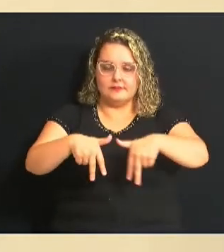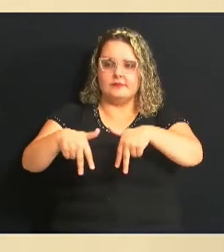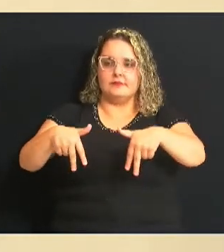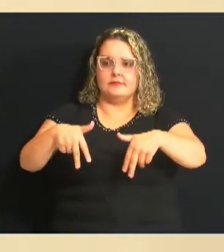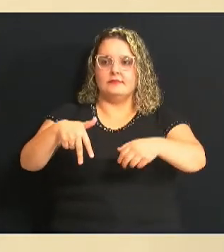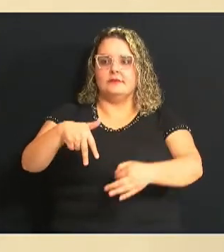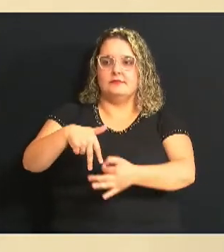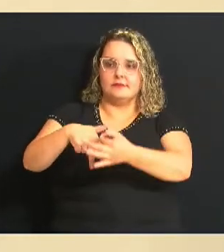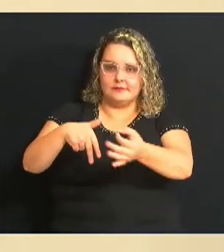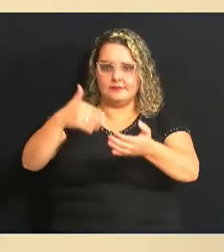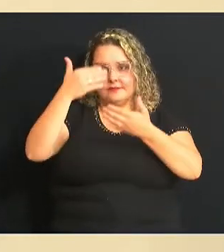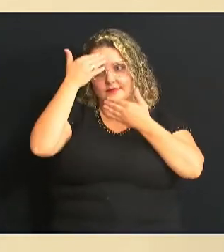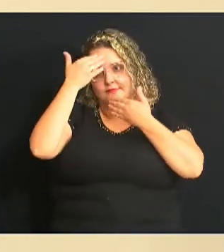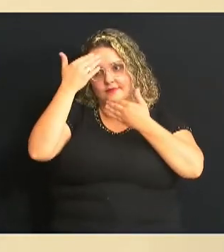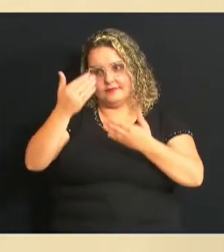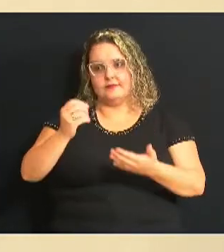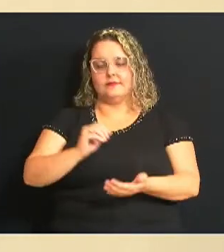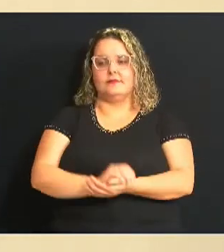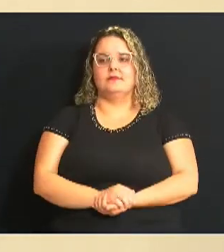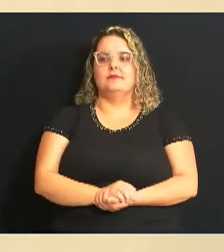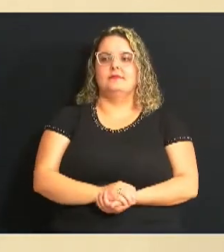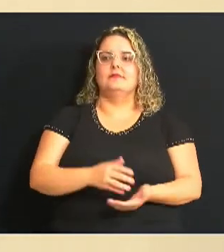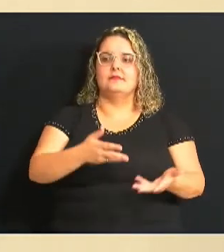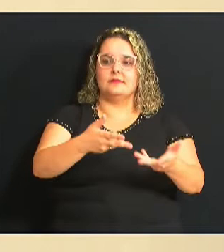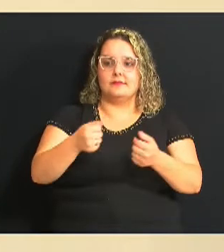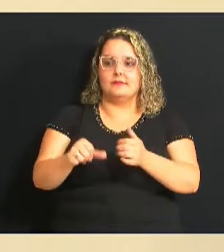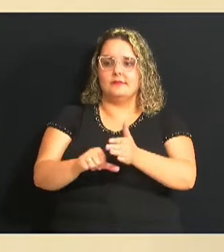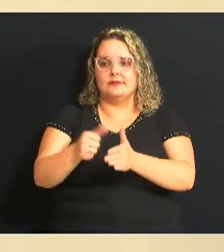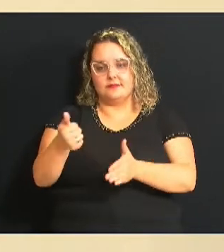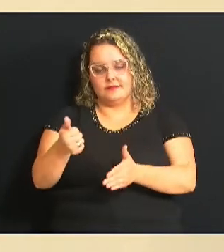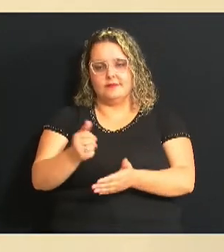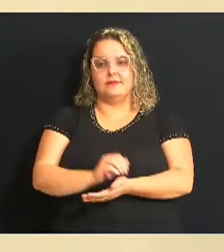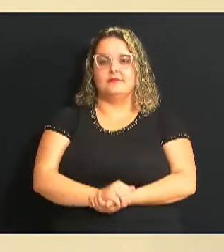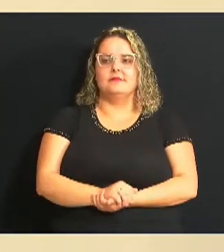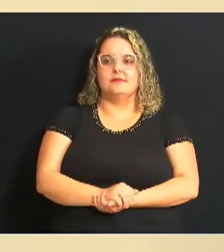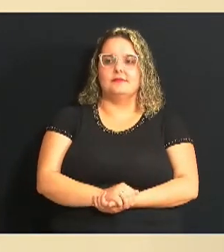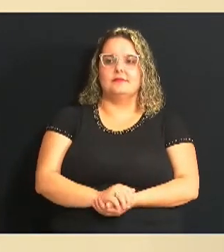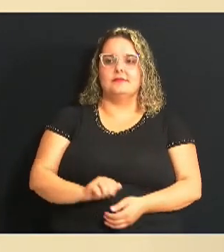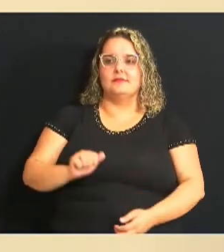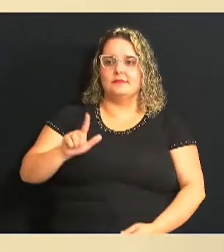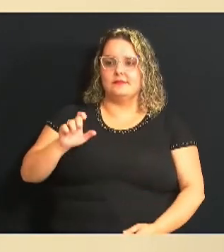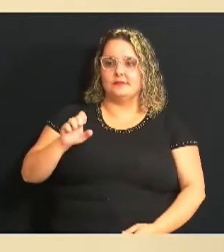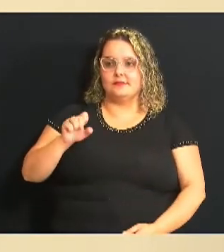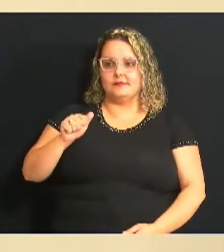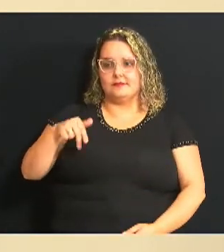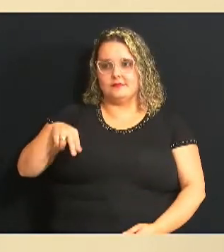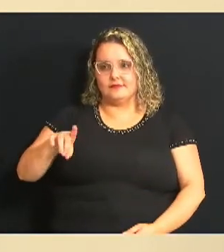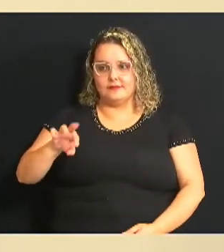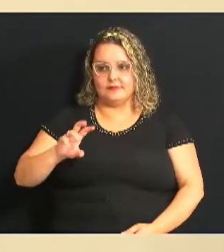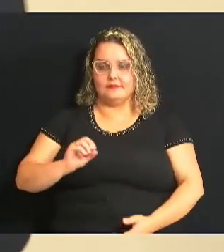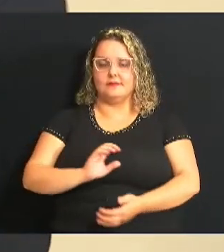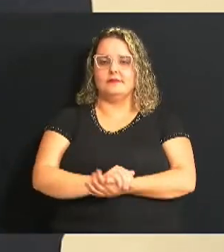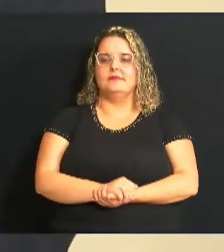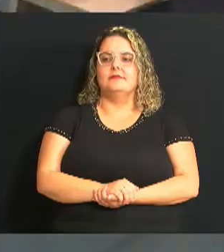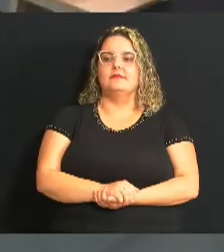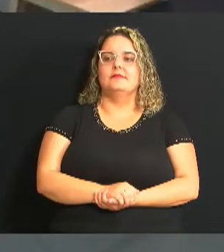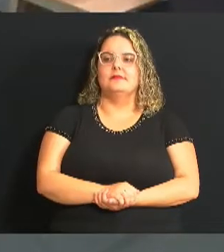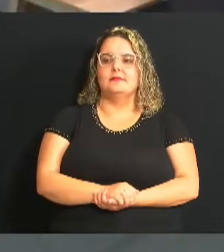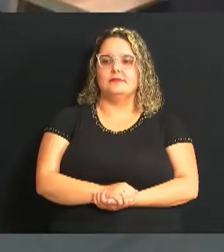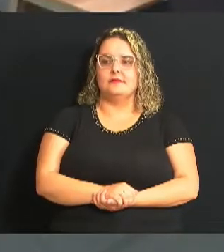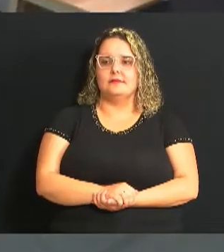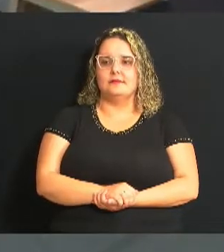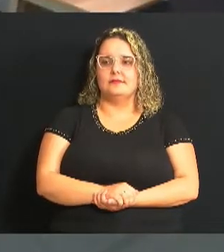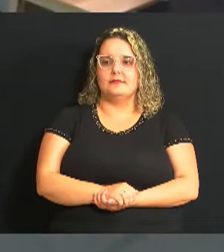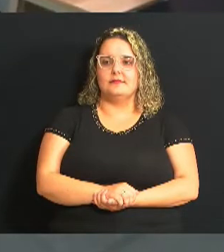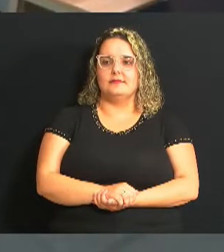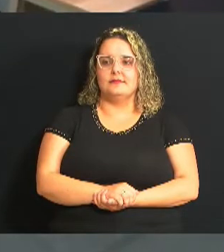de agradecimento. Convidamos, primeiramente, Alessandro Barbieri Artioli.